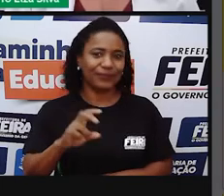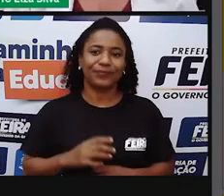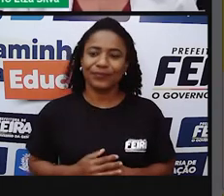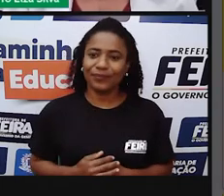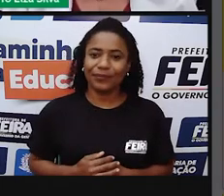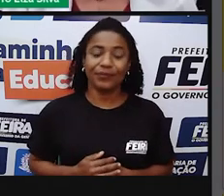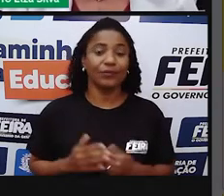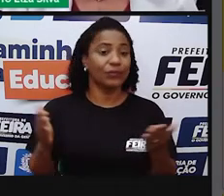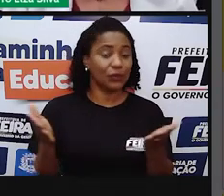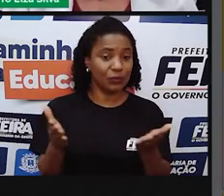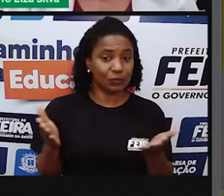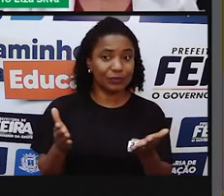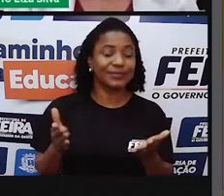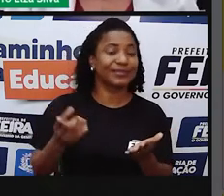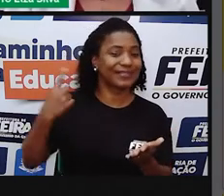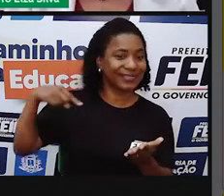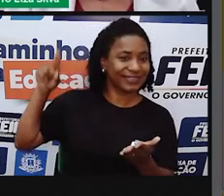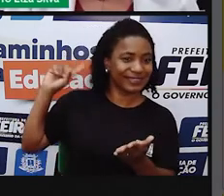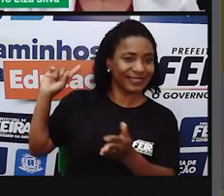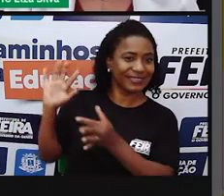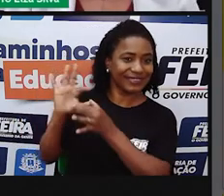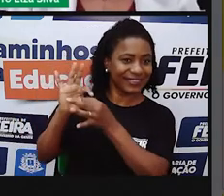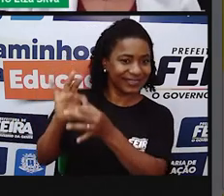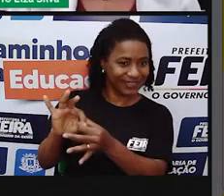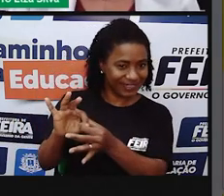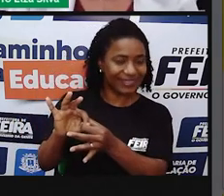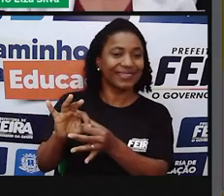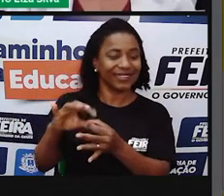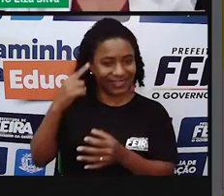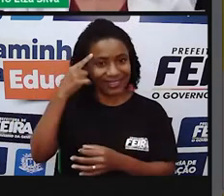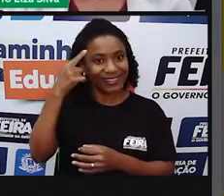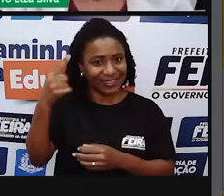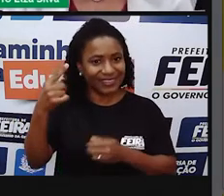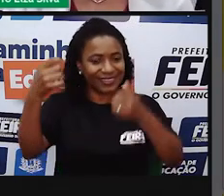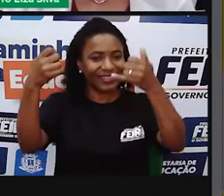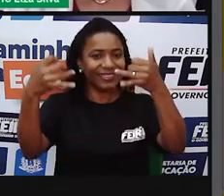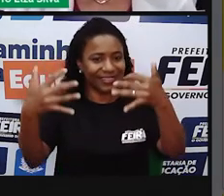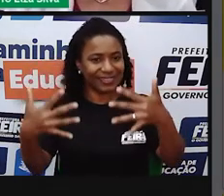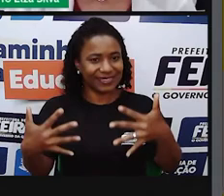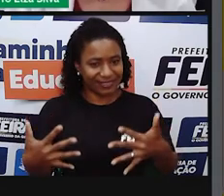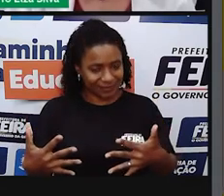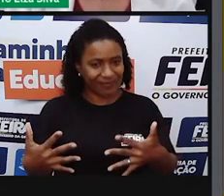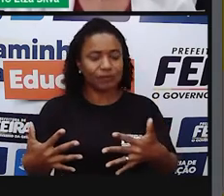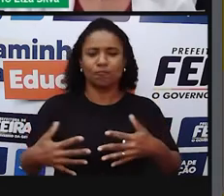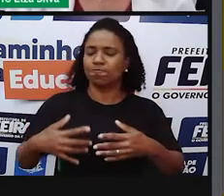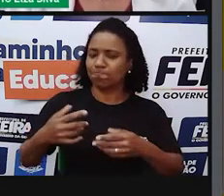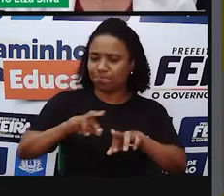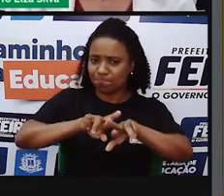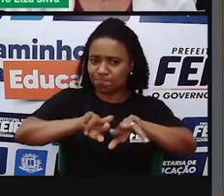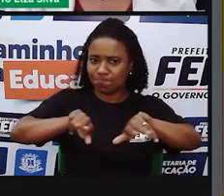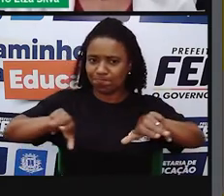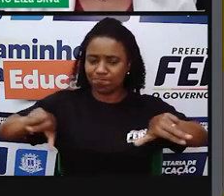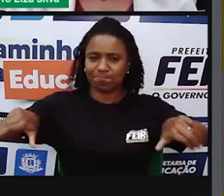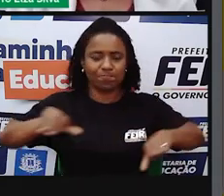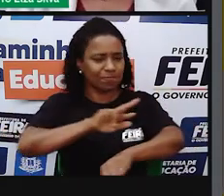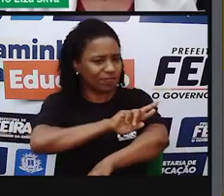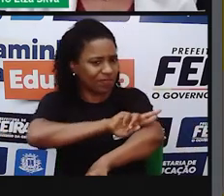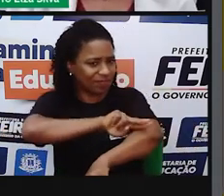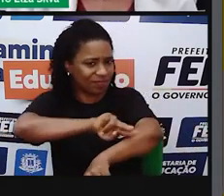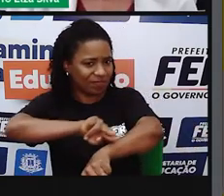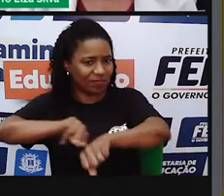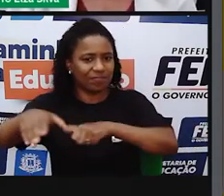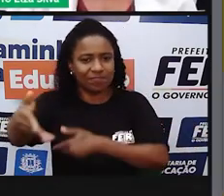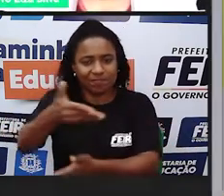vamos continuar o debate sobre as relações étnico-raciais. Ok? Just a moment, please.